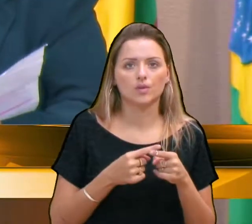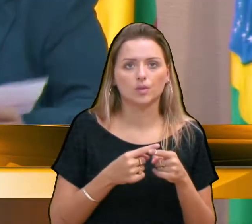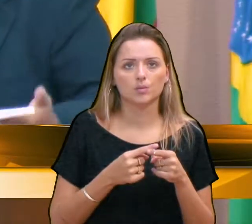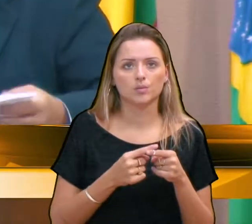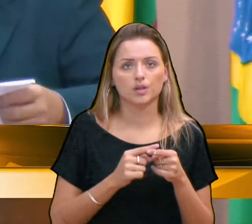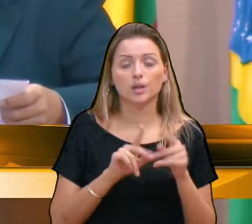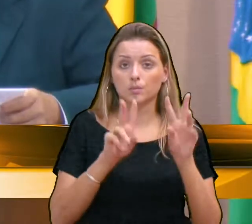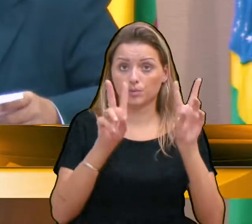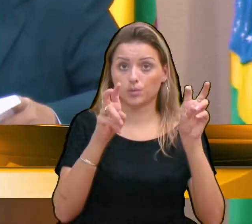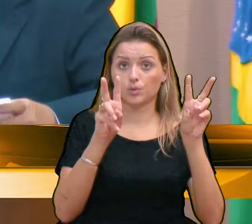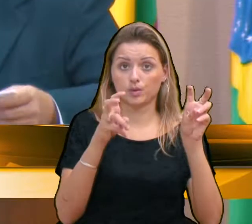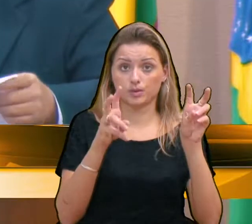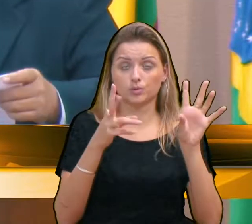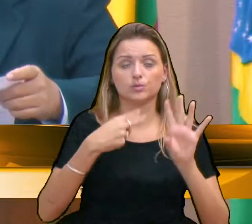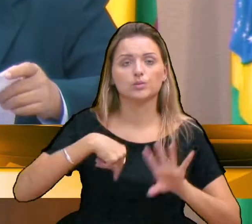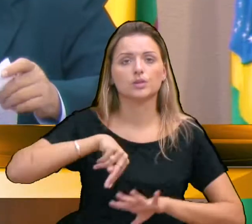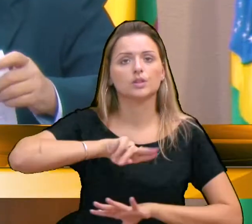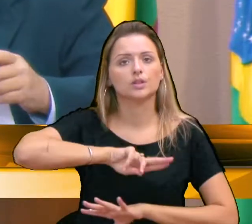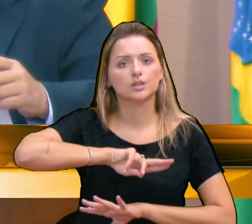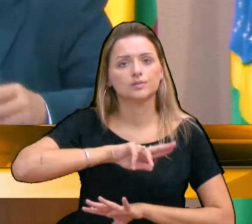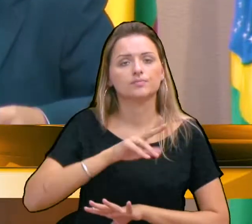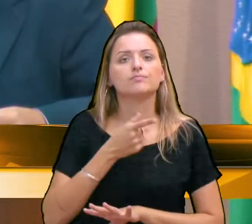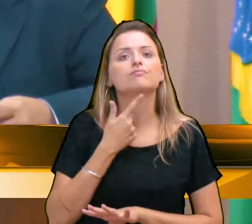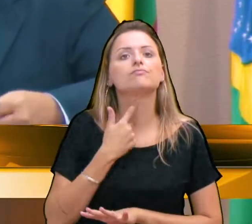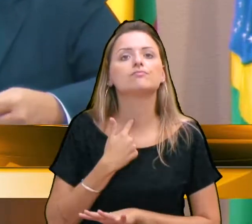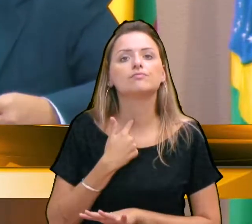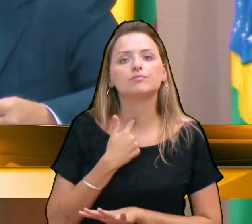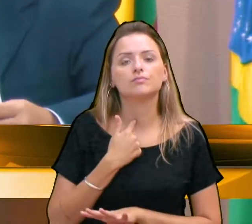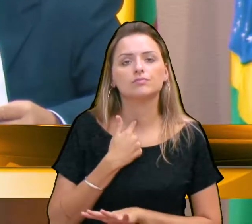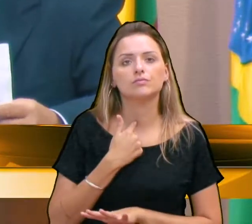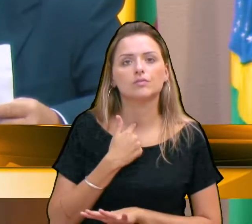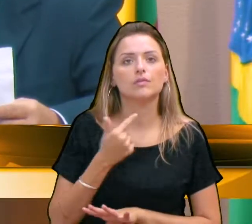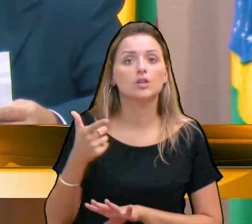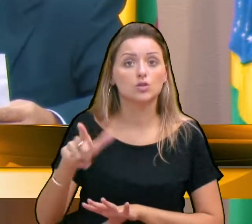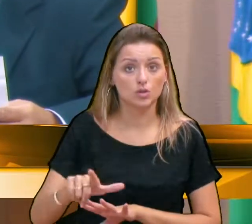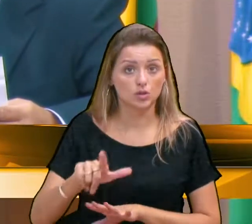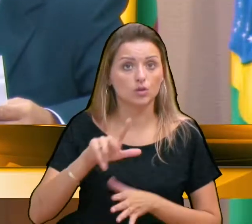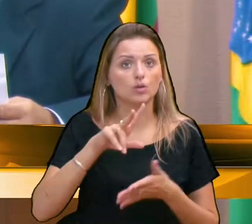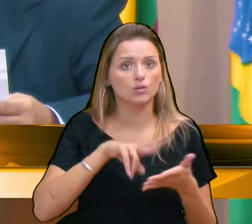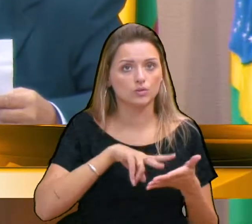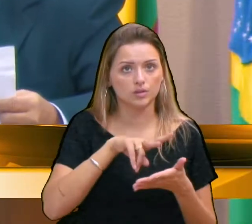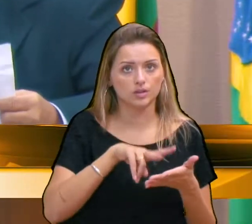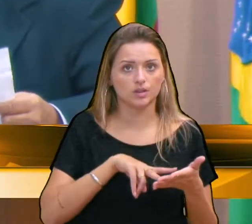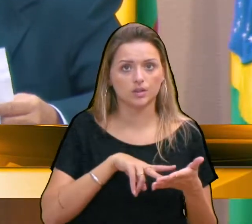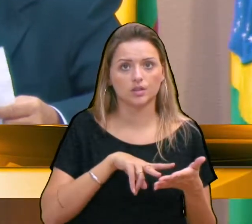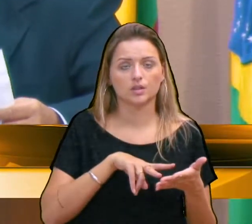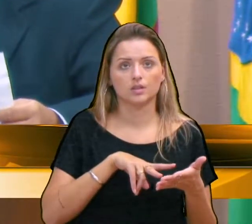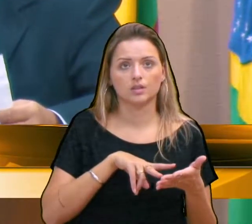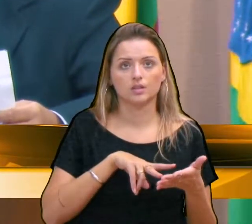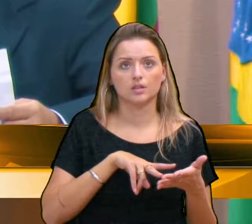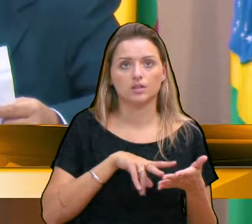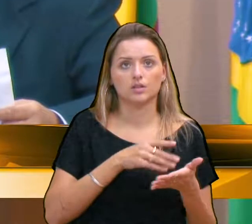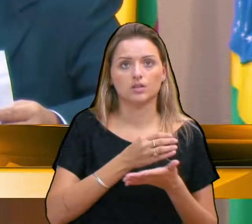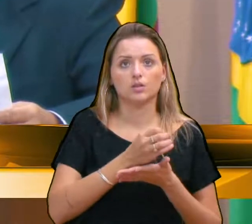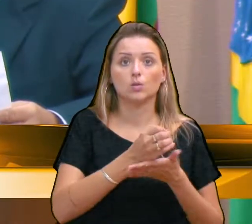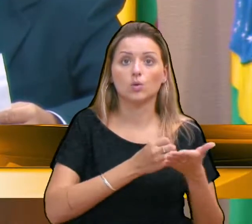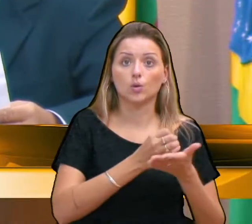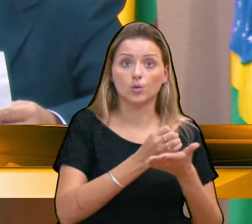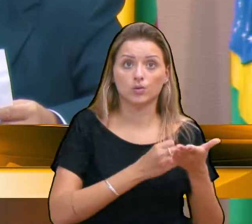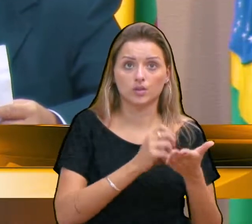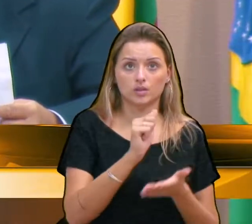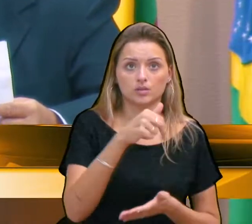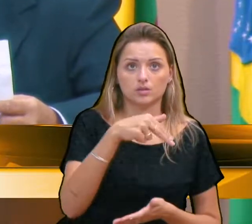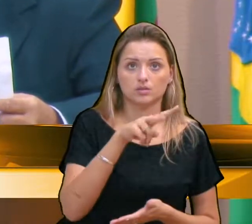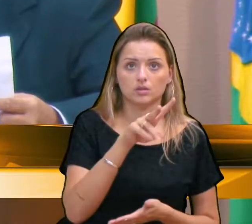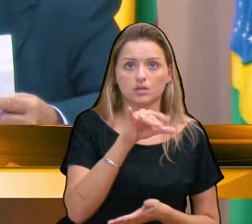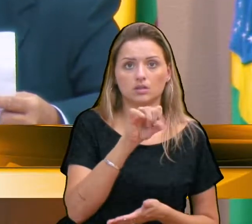mal, mas gostaria de novo ler o ofício da Anvisa e a resposta